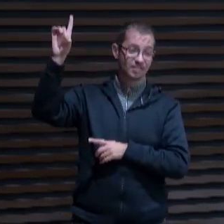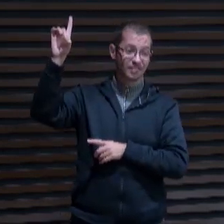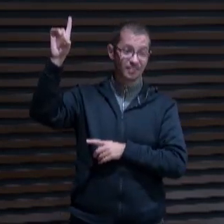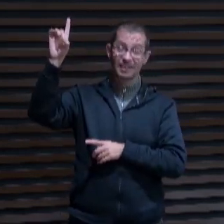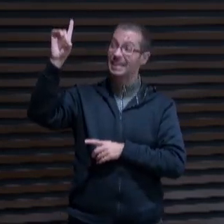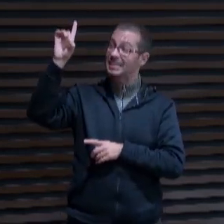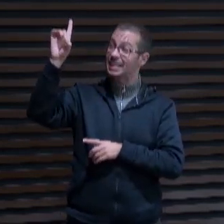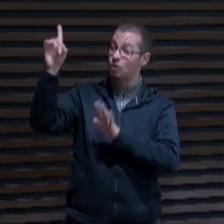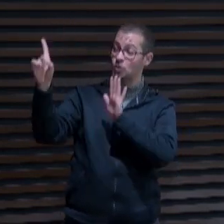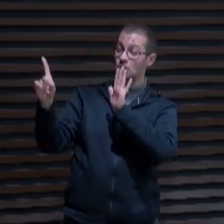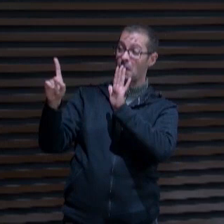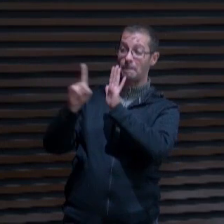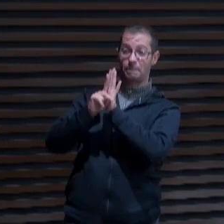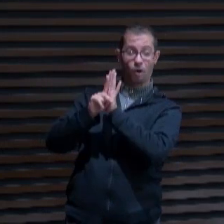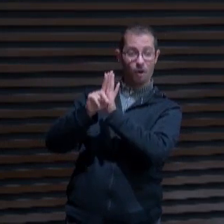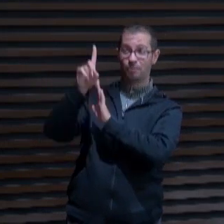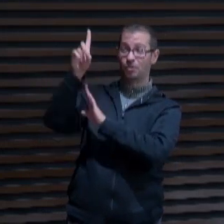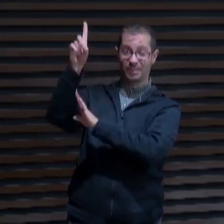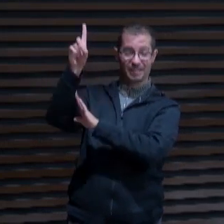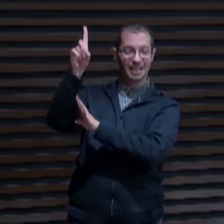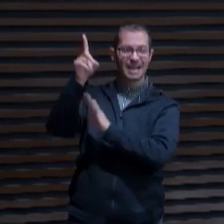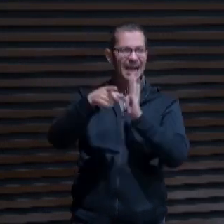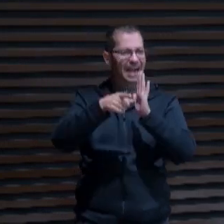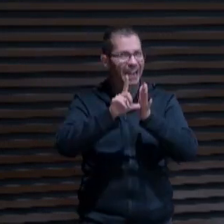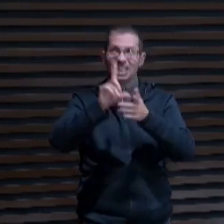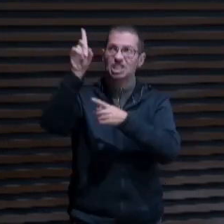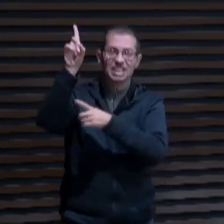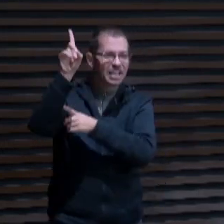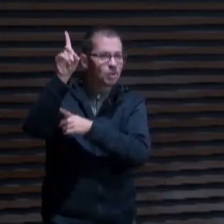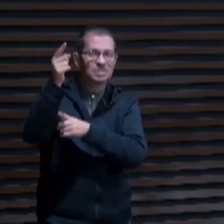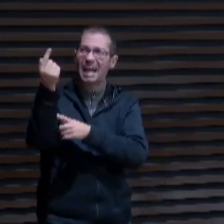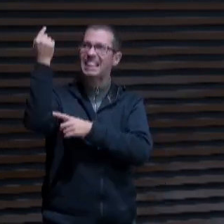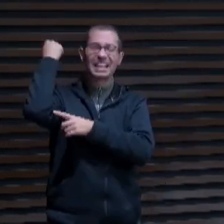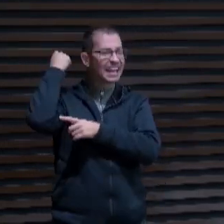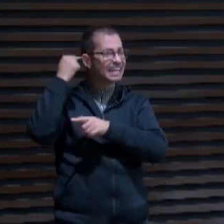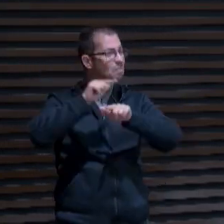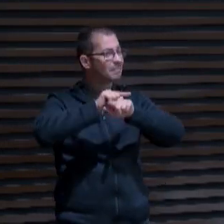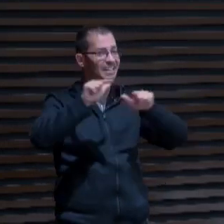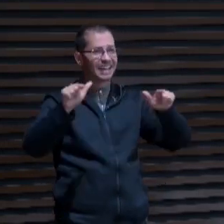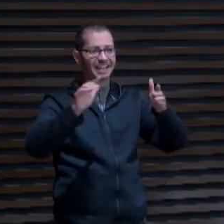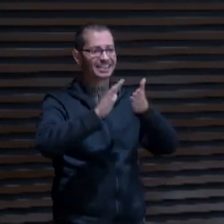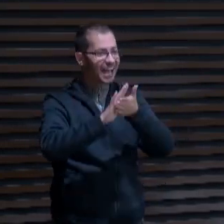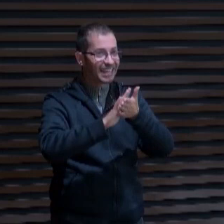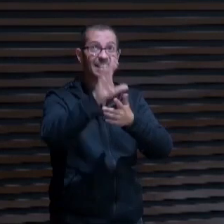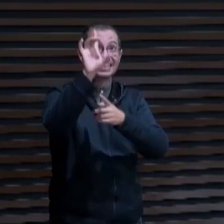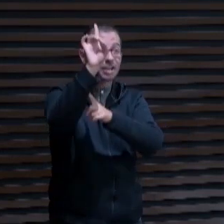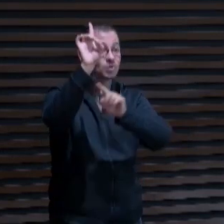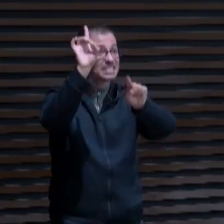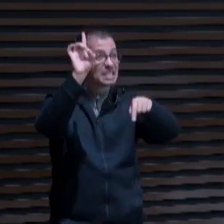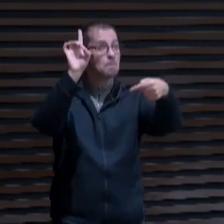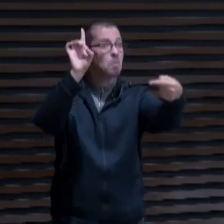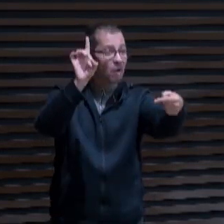sou eu mesmo, e que antes de mim Deus nenhum se formou, depois de mim